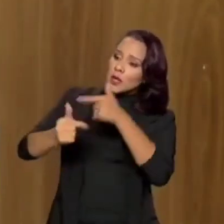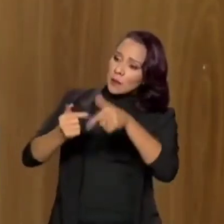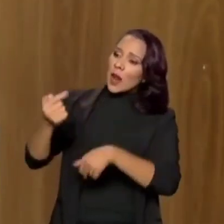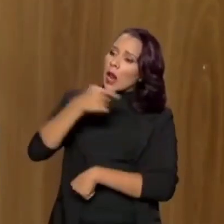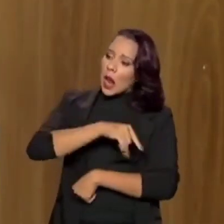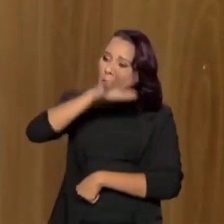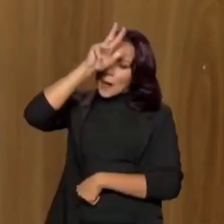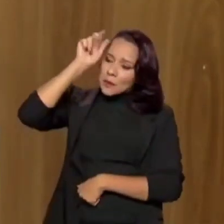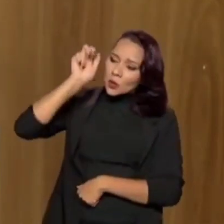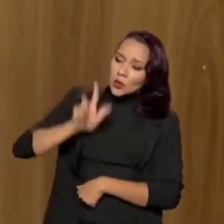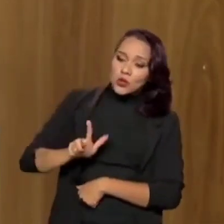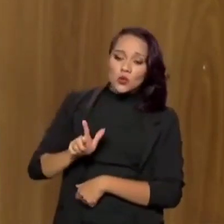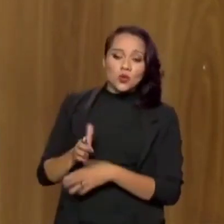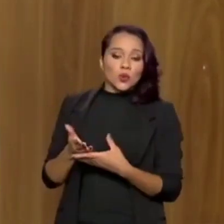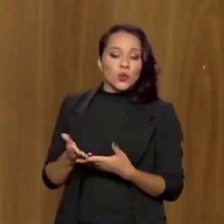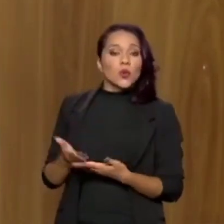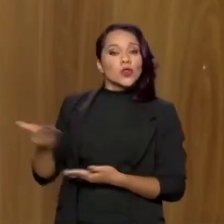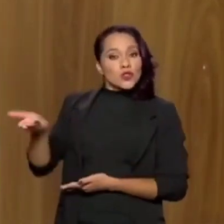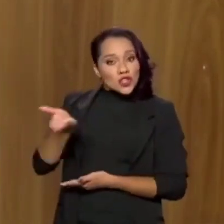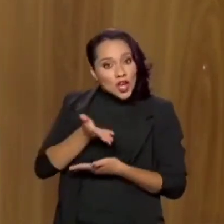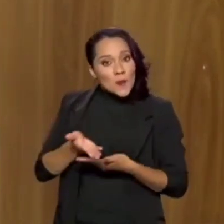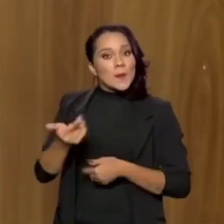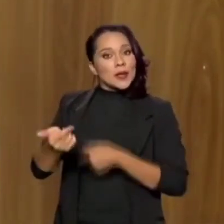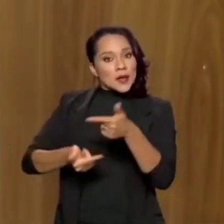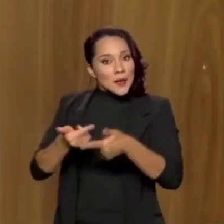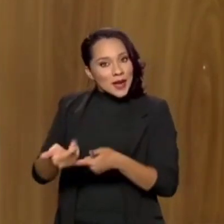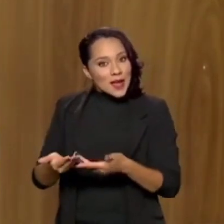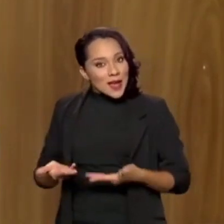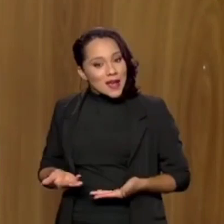que está no caminho da prosperidade.